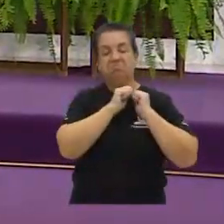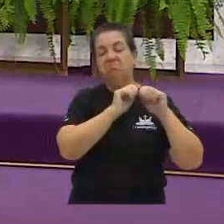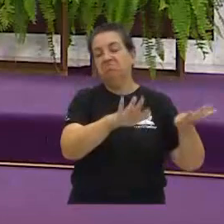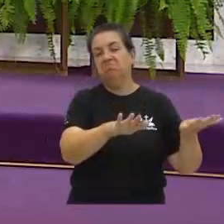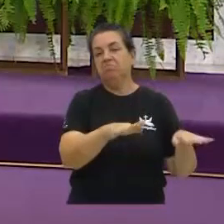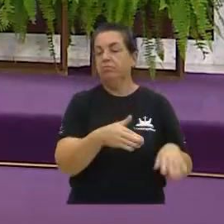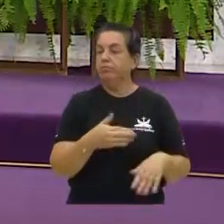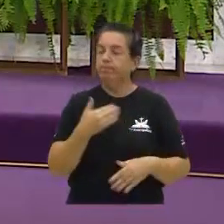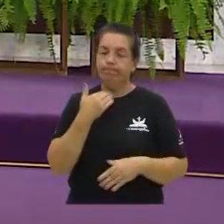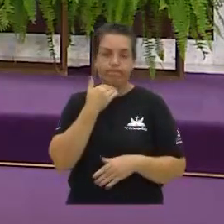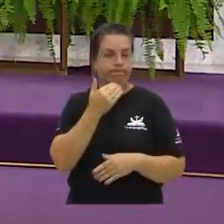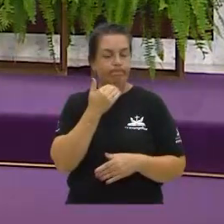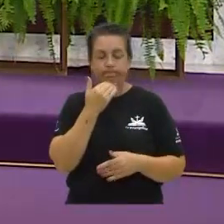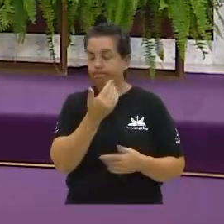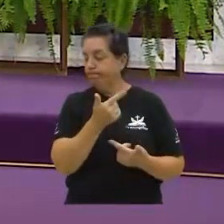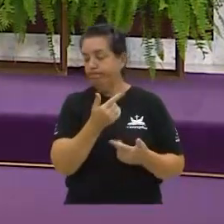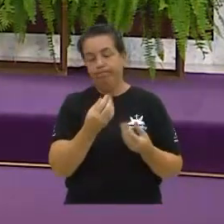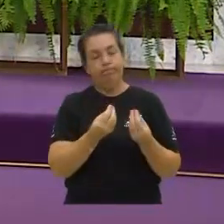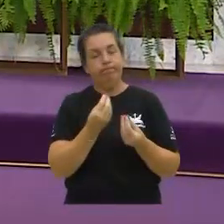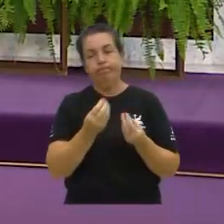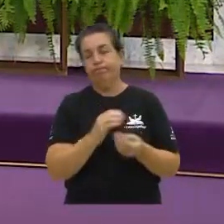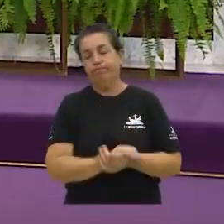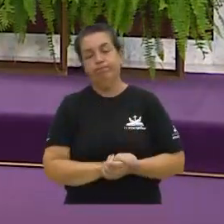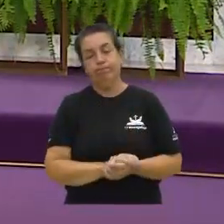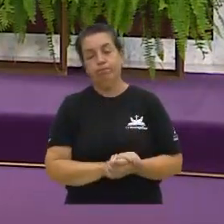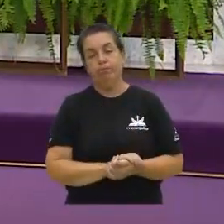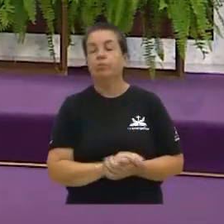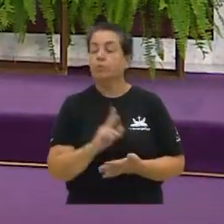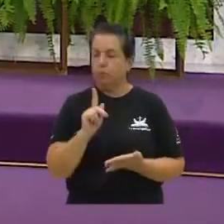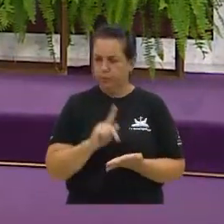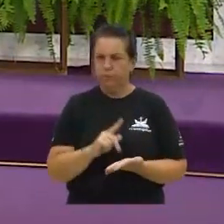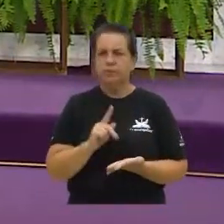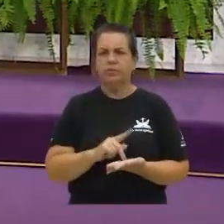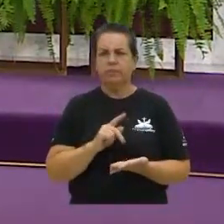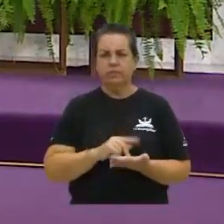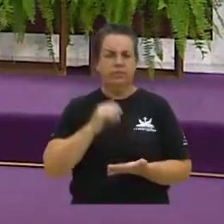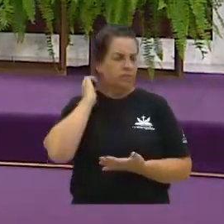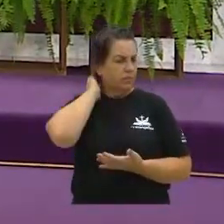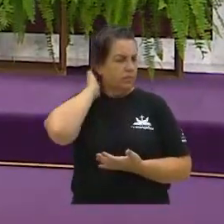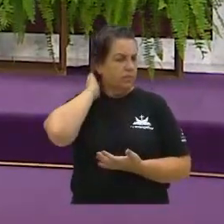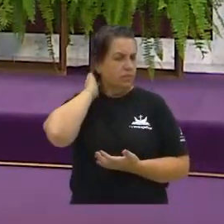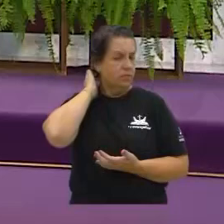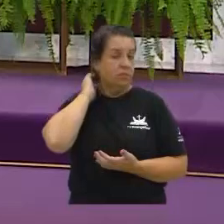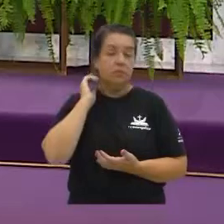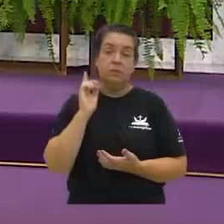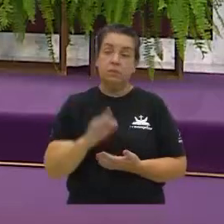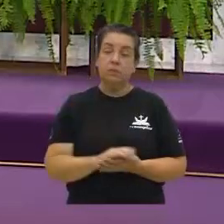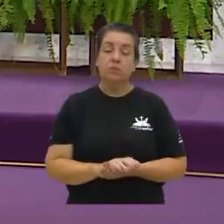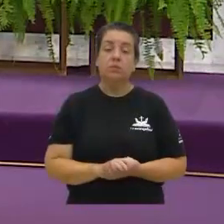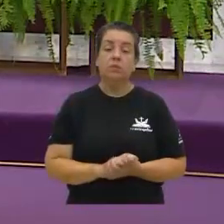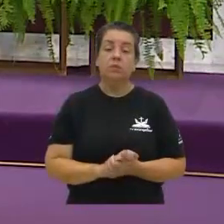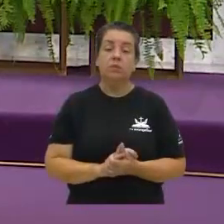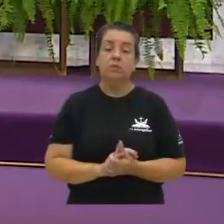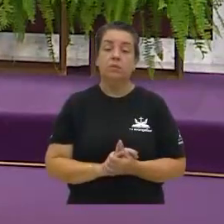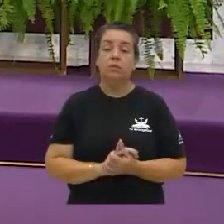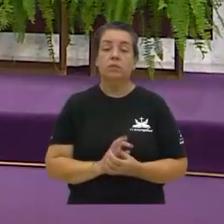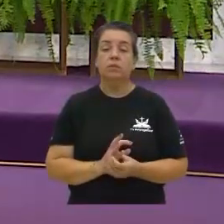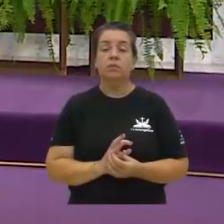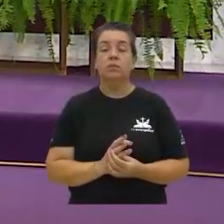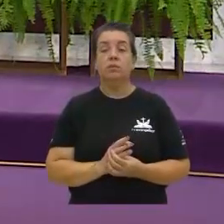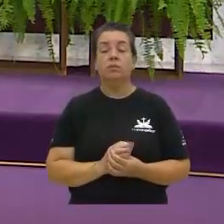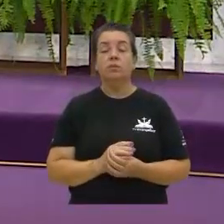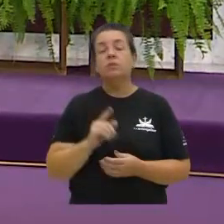não tem futuro. E é a mais pura verdade. Isso, esse ditado vem do terreiro de café,